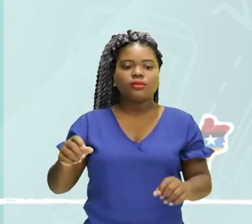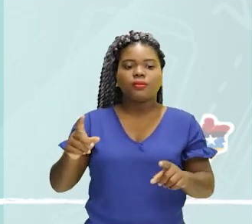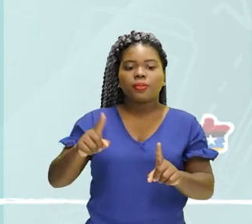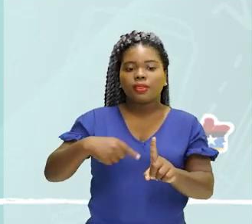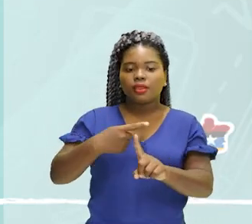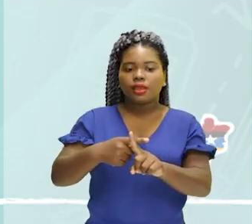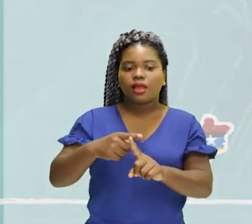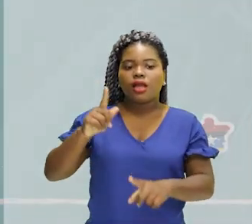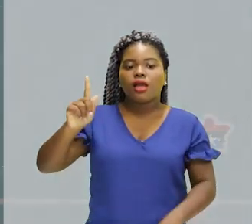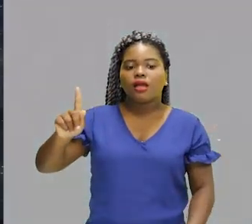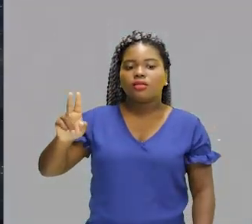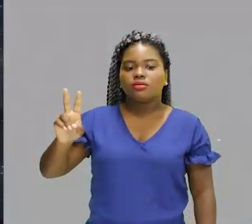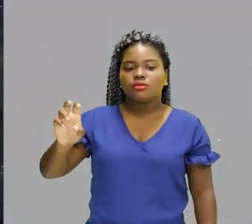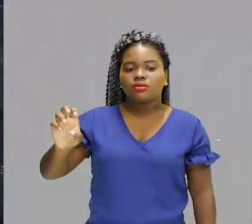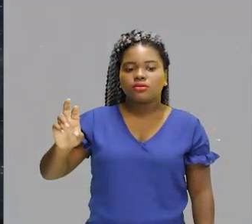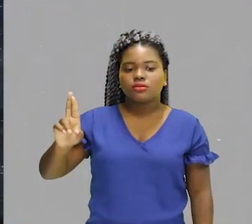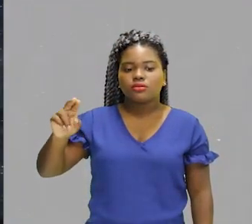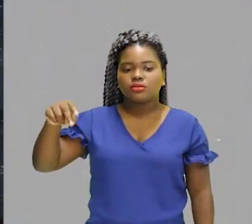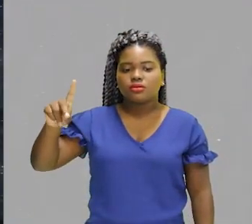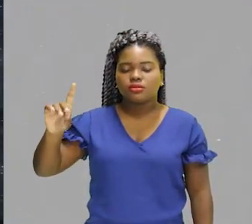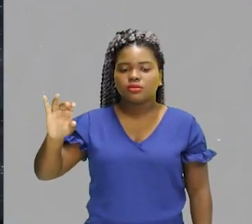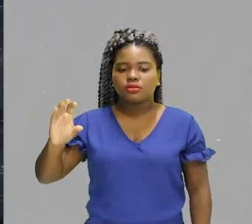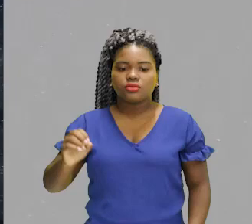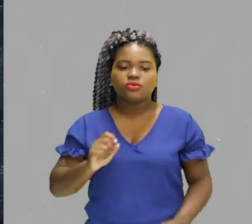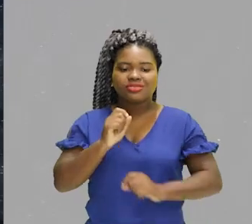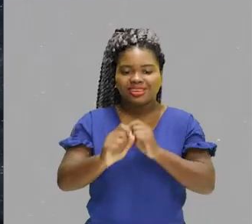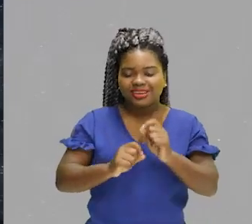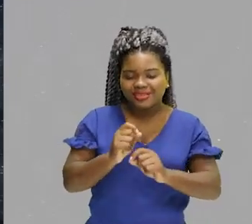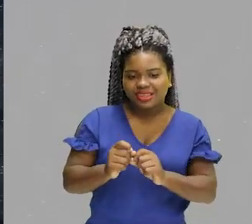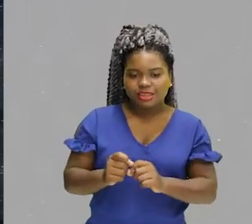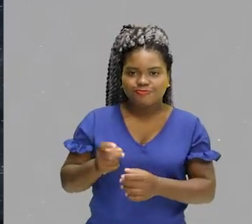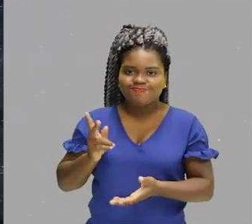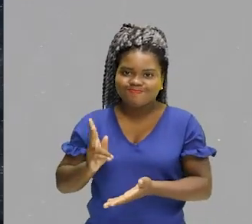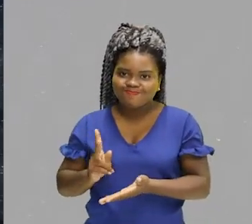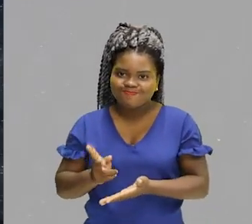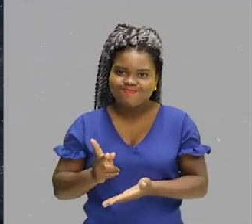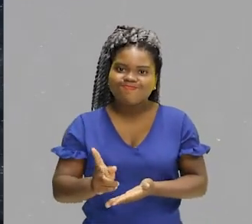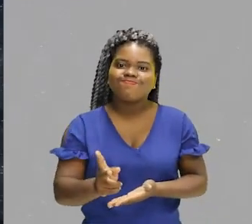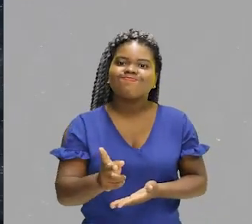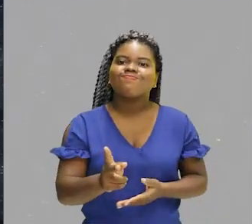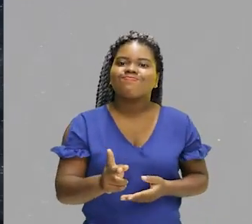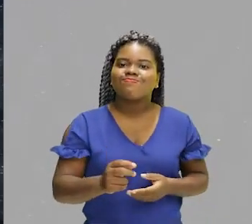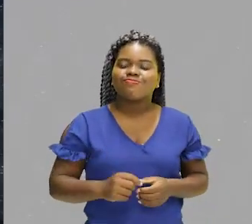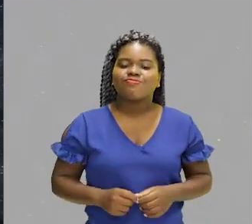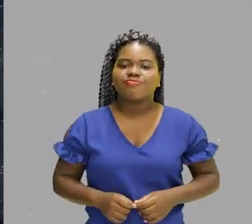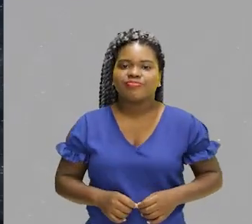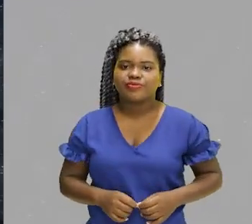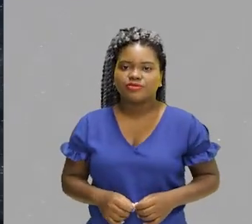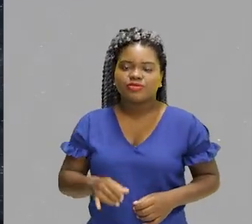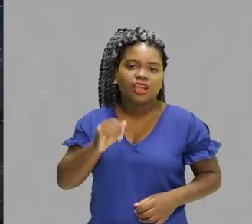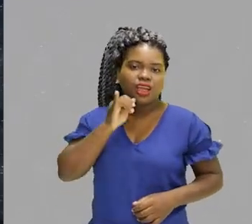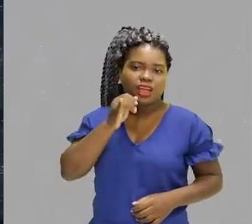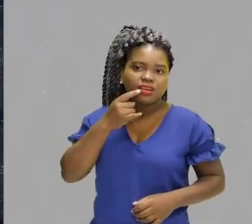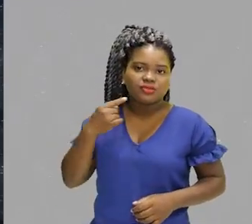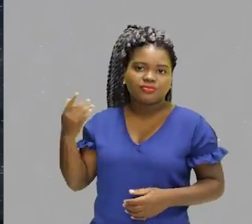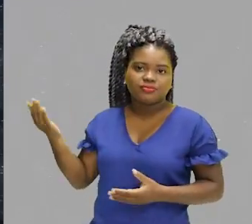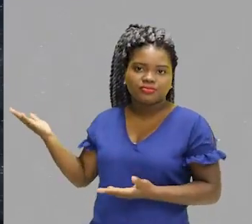Expressa permanência ou continuidade. Expressa permanência ou continuidade.